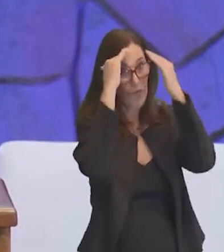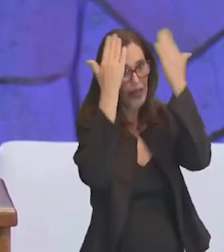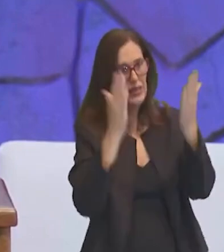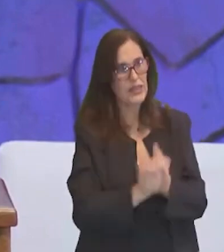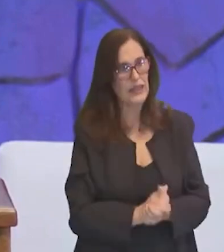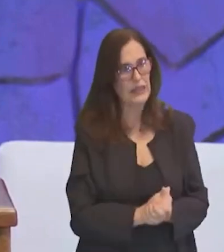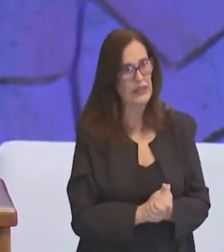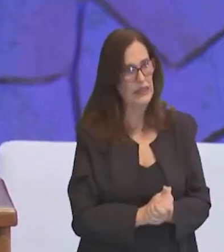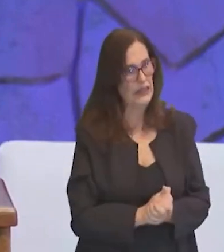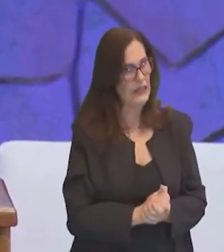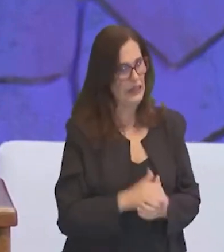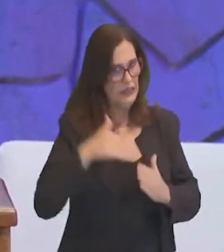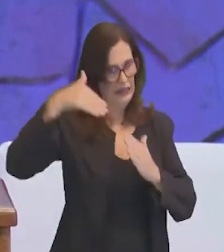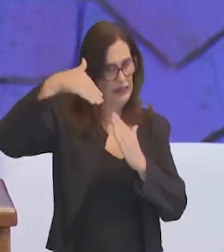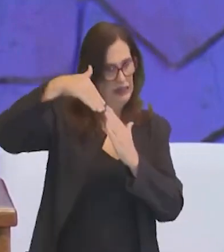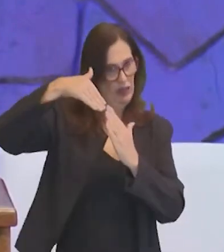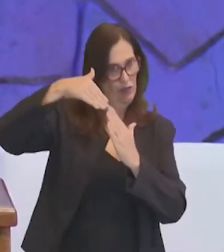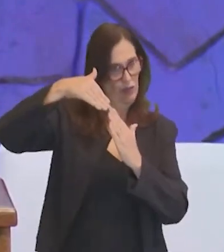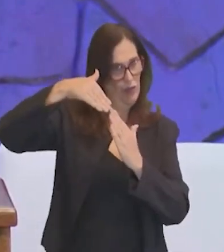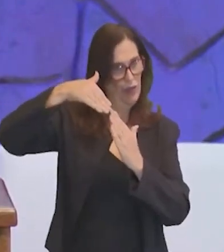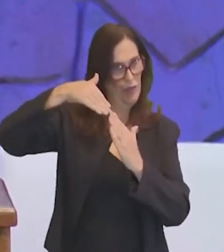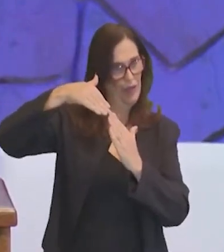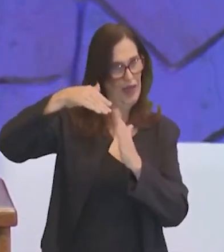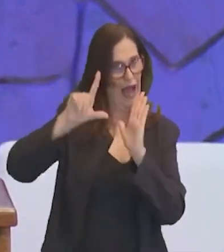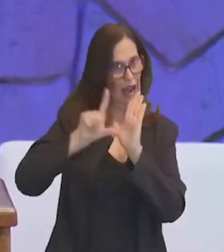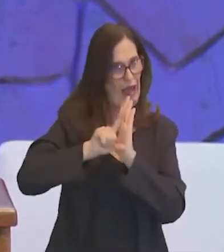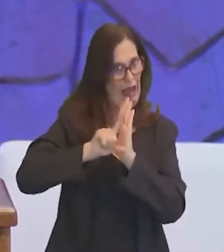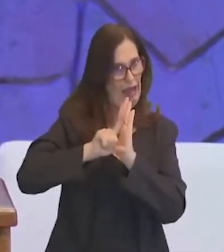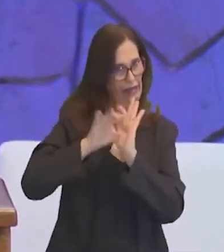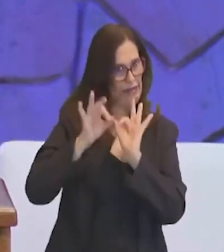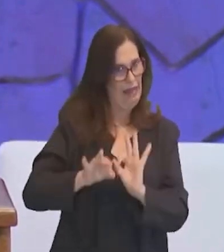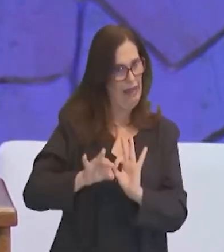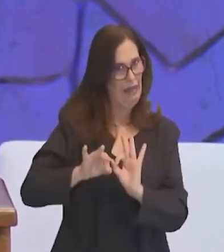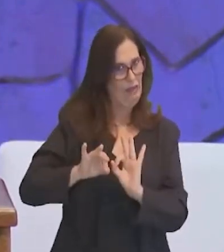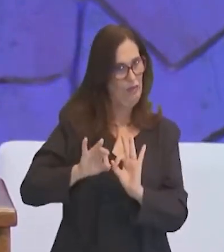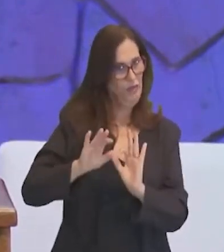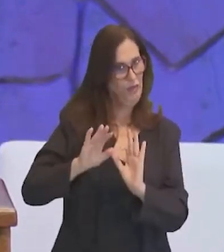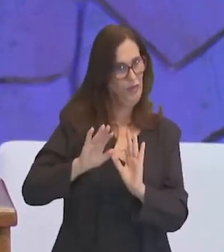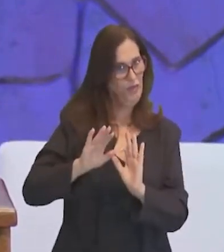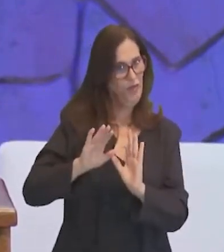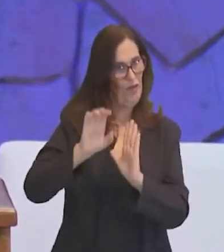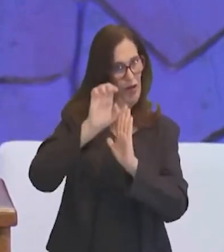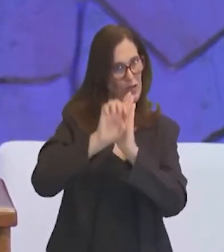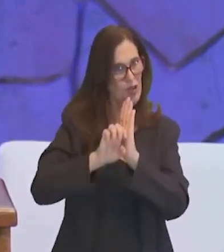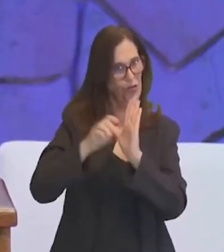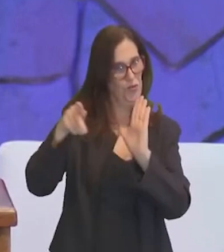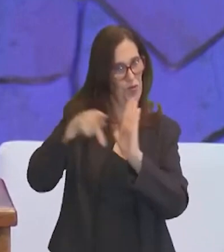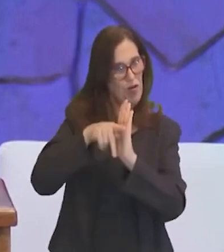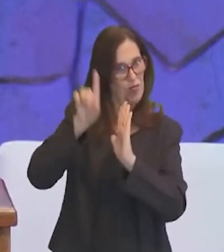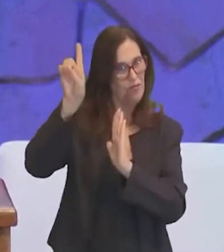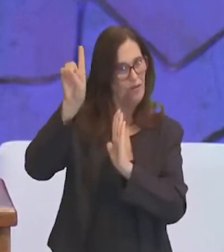Estaríamos conforme ou não conforme com a lei, com o estatuto?